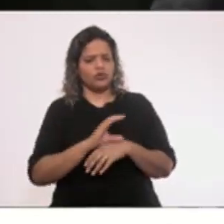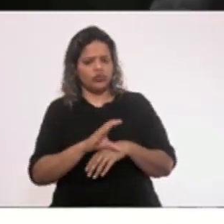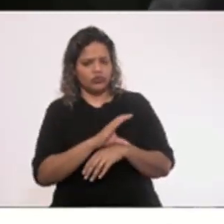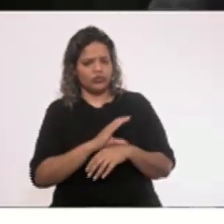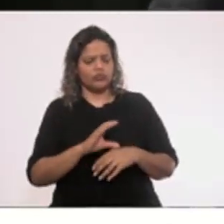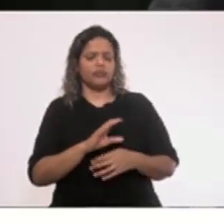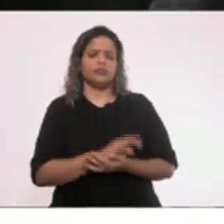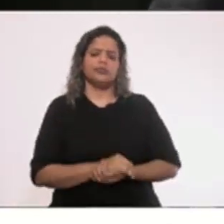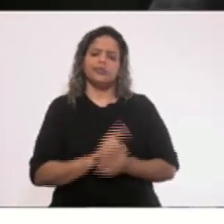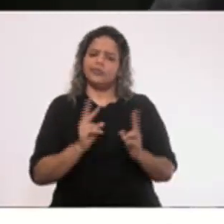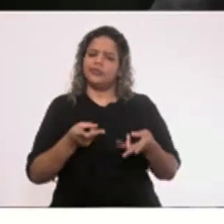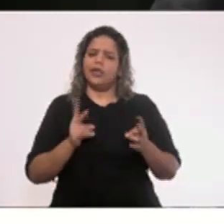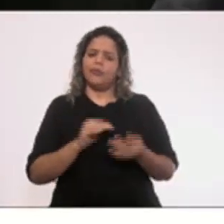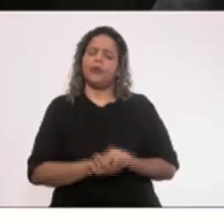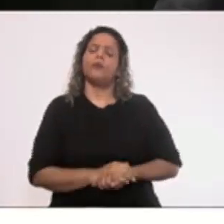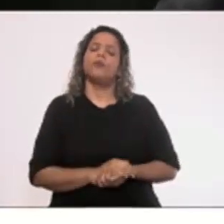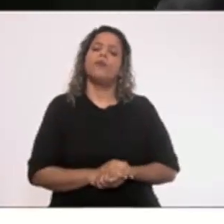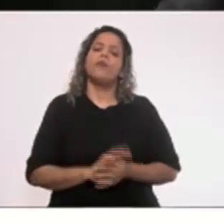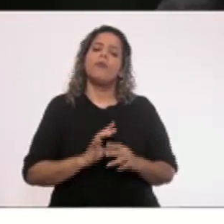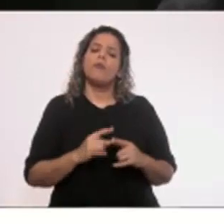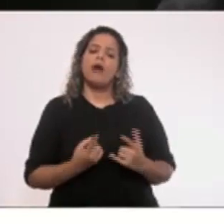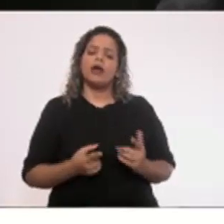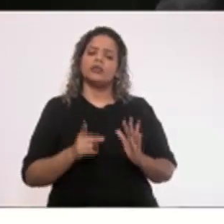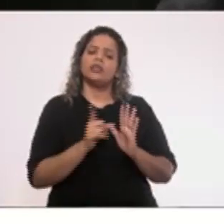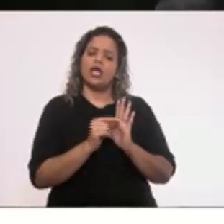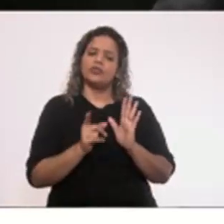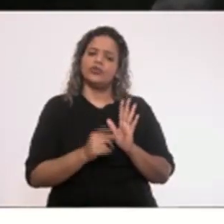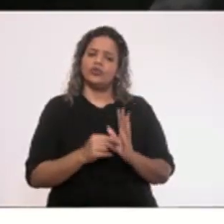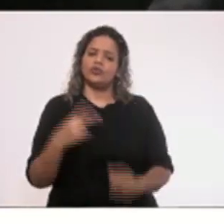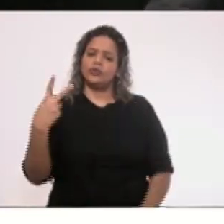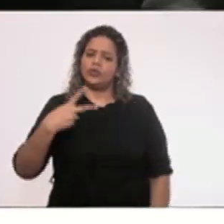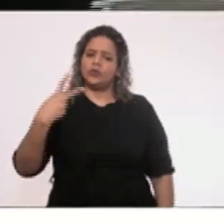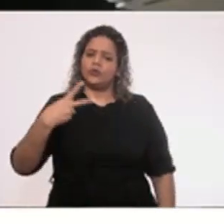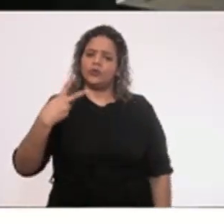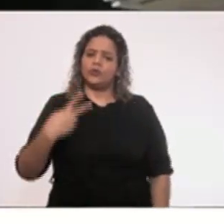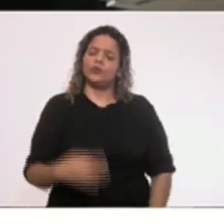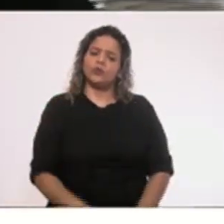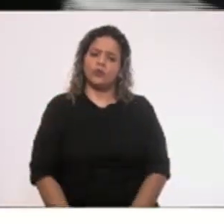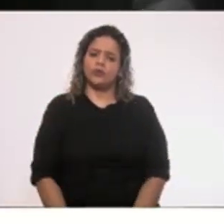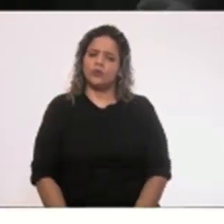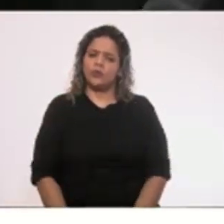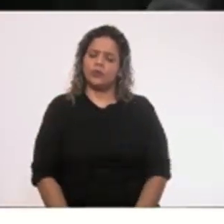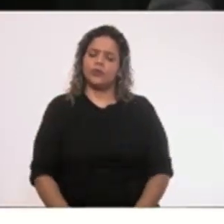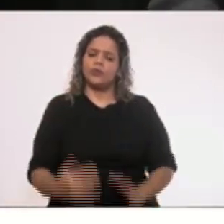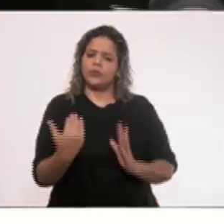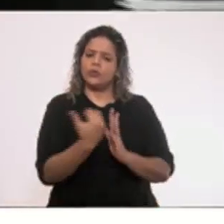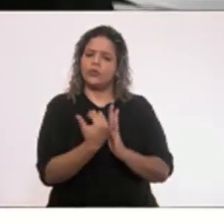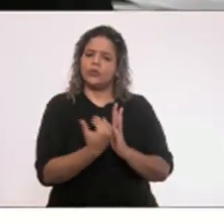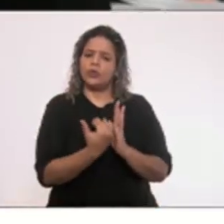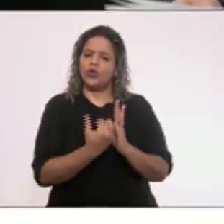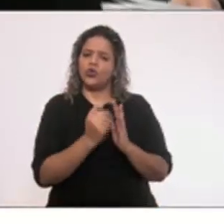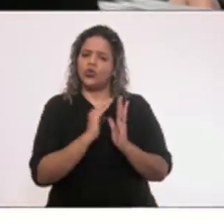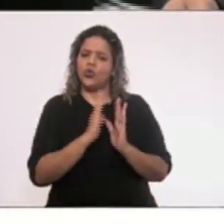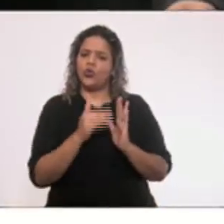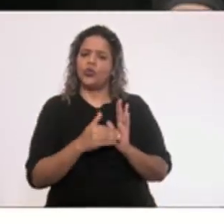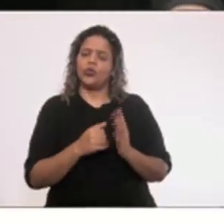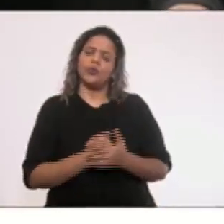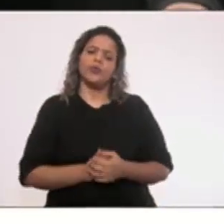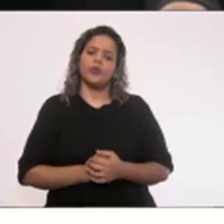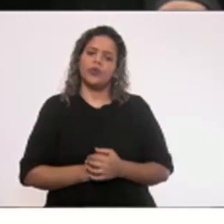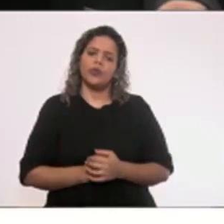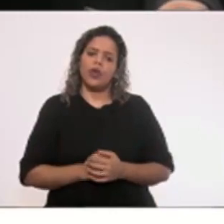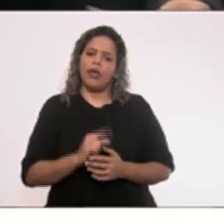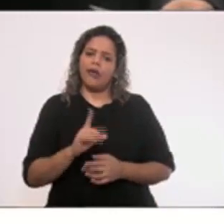constitucionalidade. Mas o artigo 2º desse programa inteiro